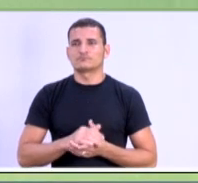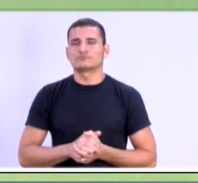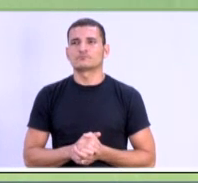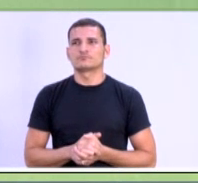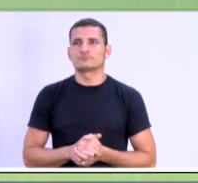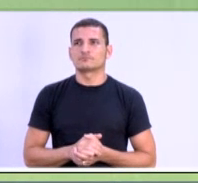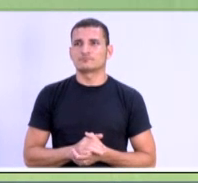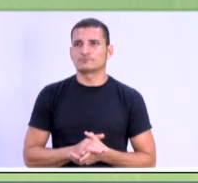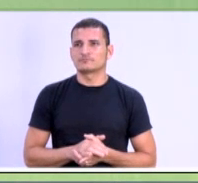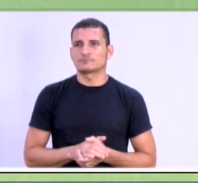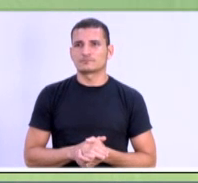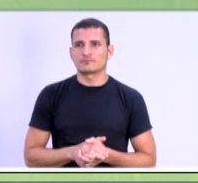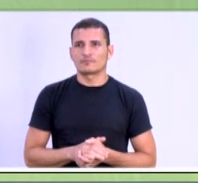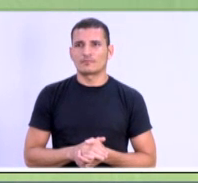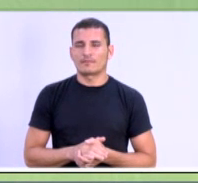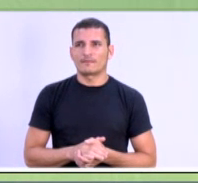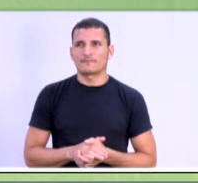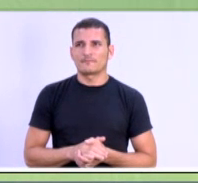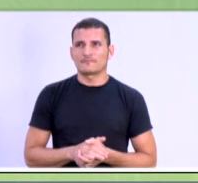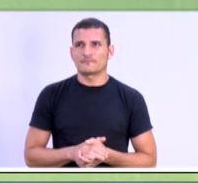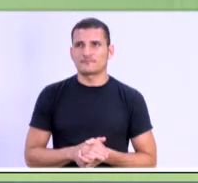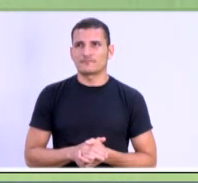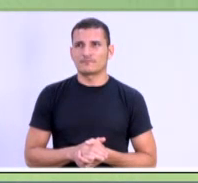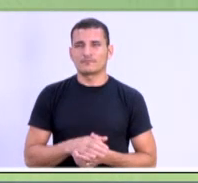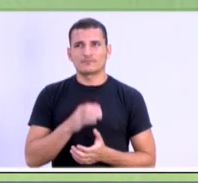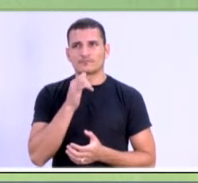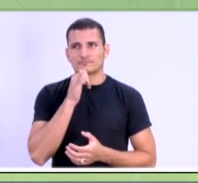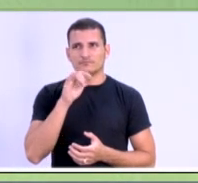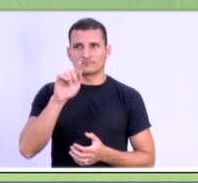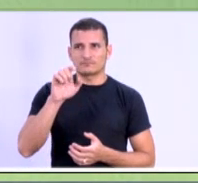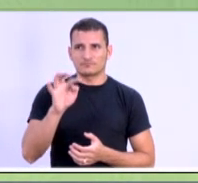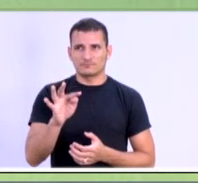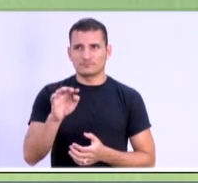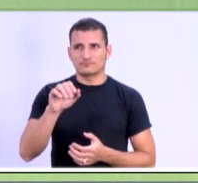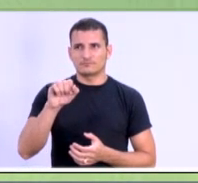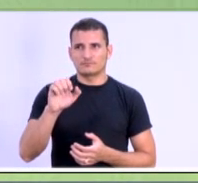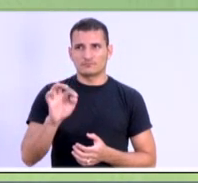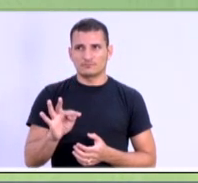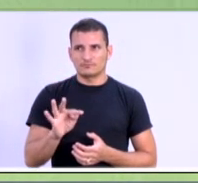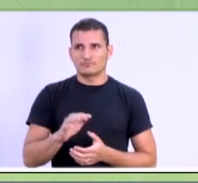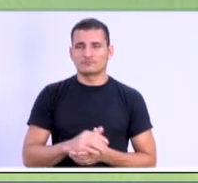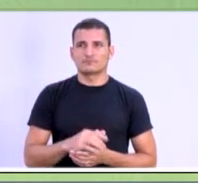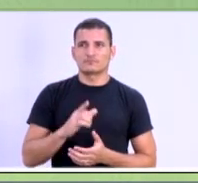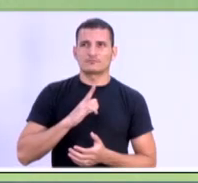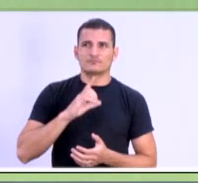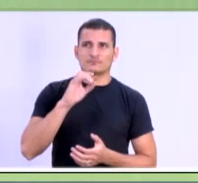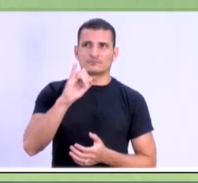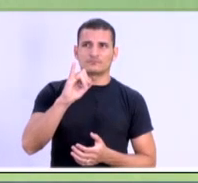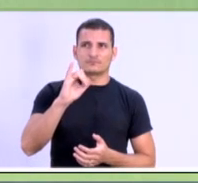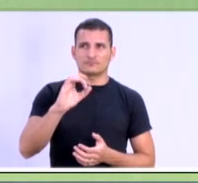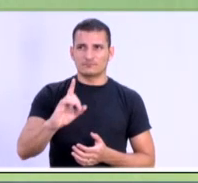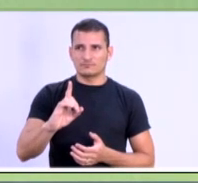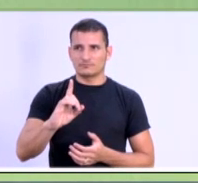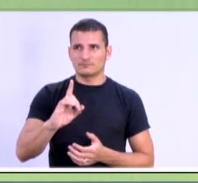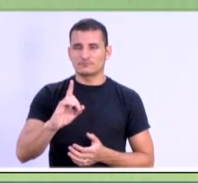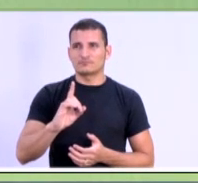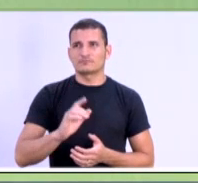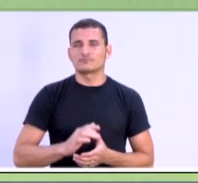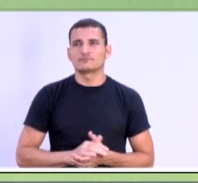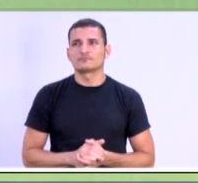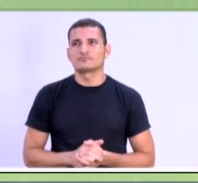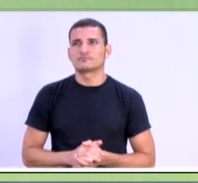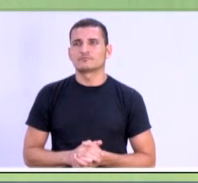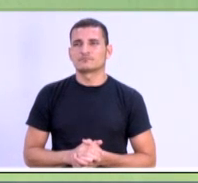sendo armazenados, tá? Um exemplo de get-set, olha aqui, eu tenho um atributo ID. Vou até colocar em vermelho